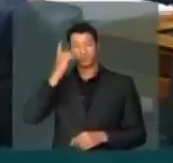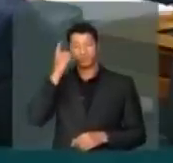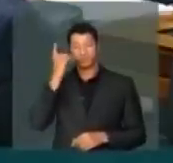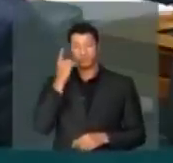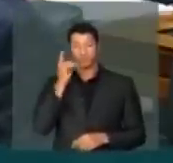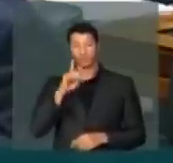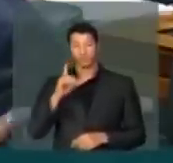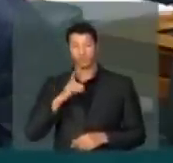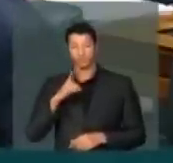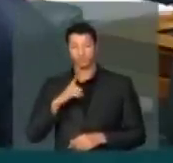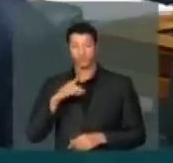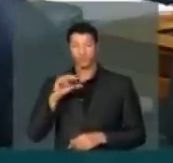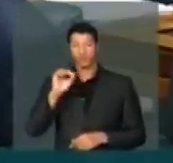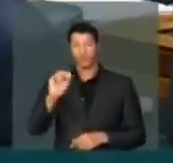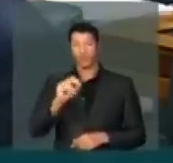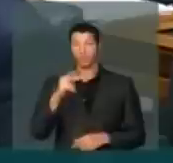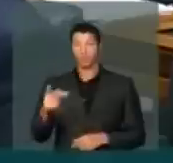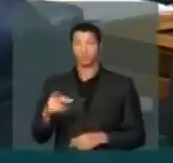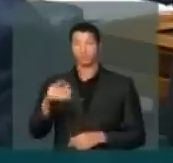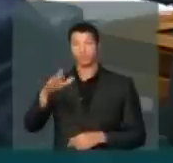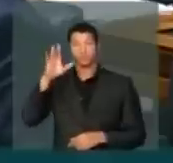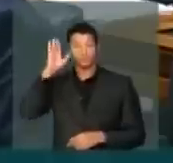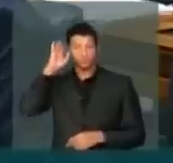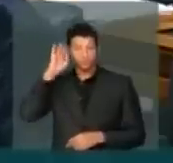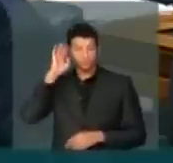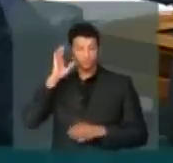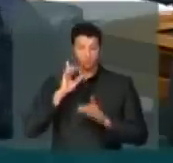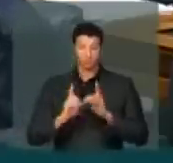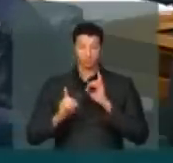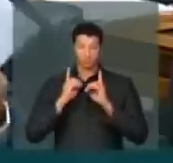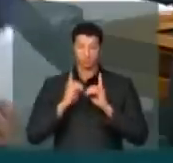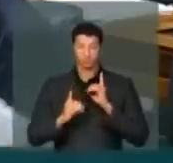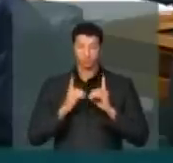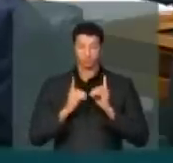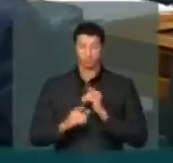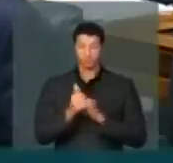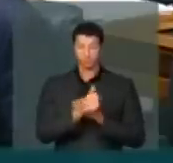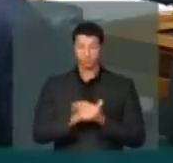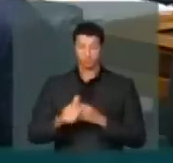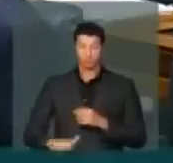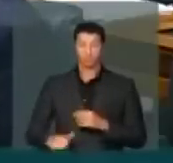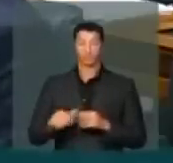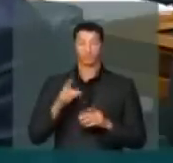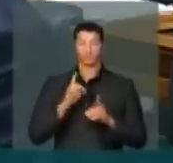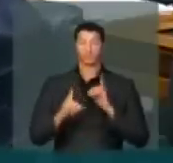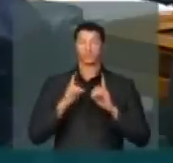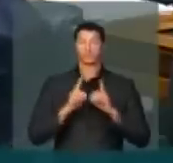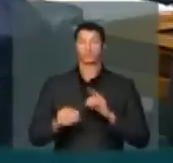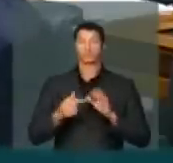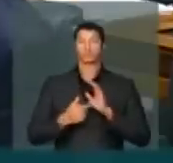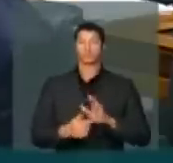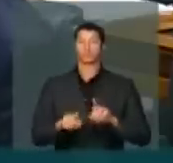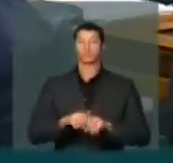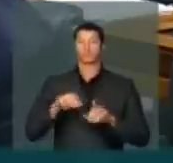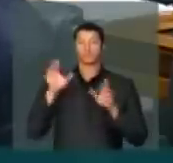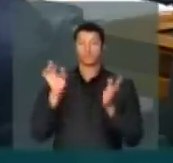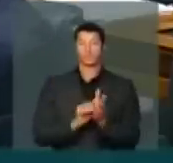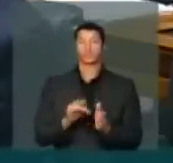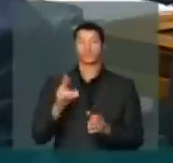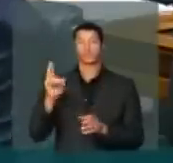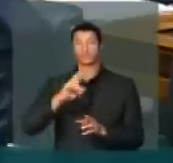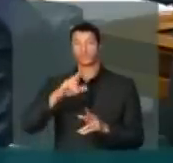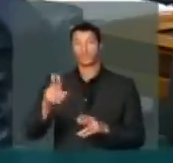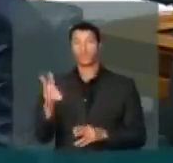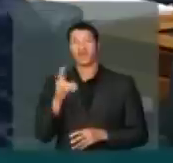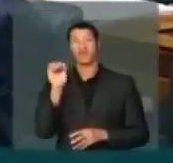têm a oportunidade de ouvir, de debater, de avaliar, de discutir, de apreciar e definir, vale ou